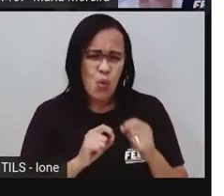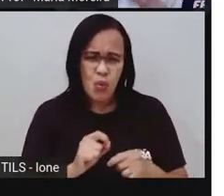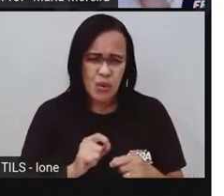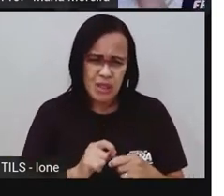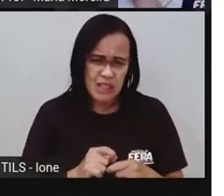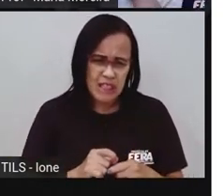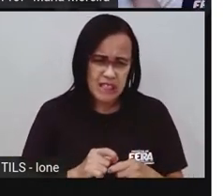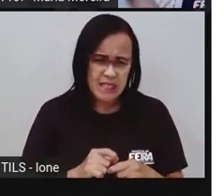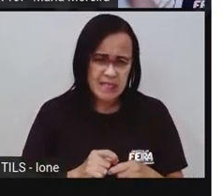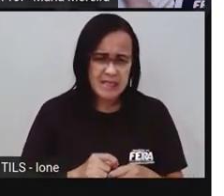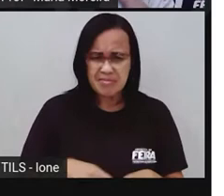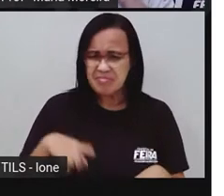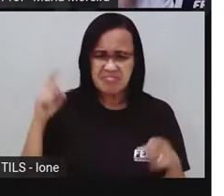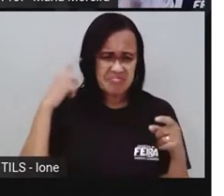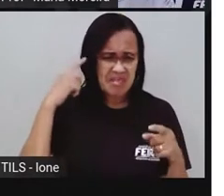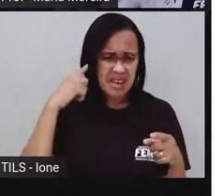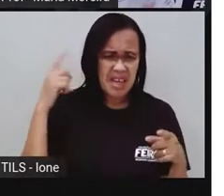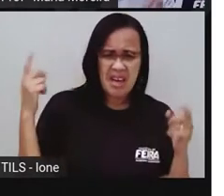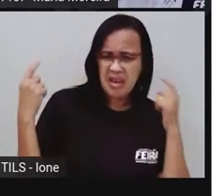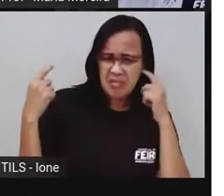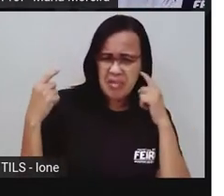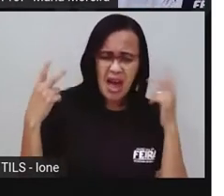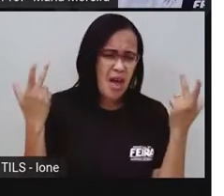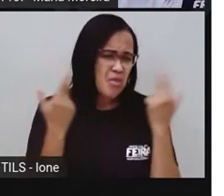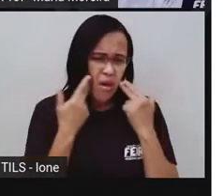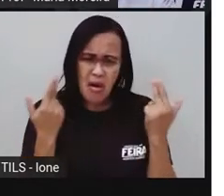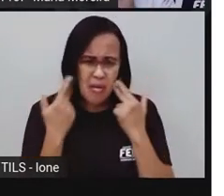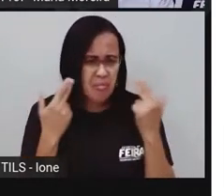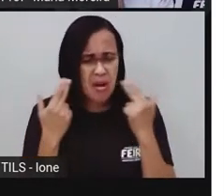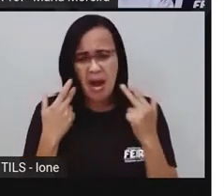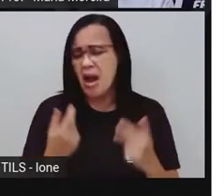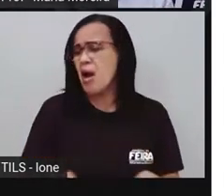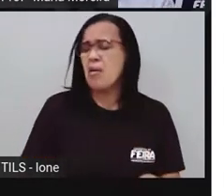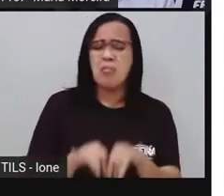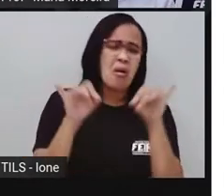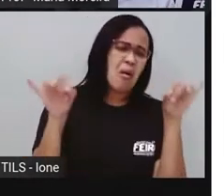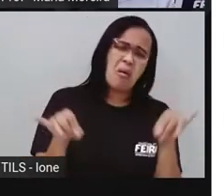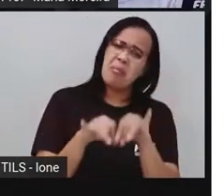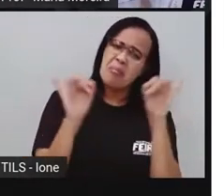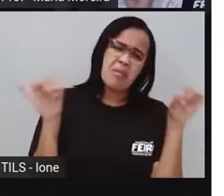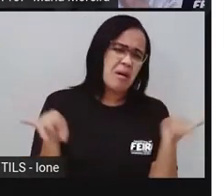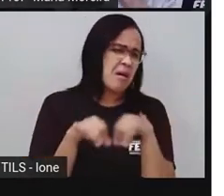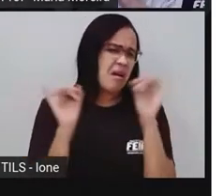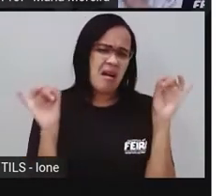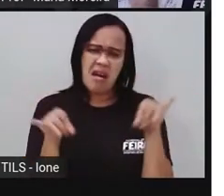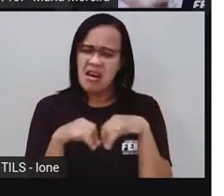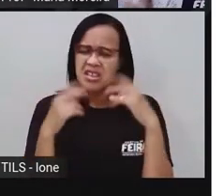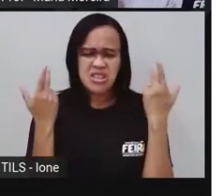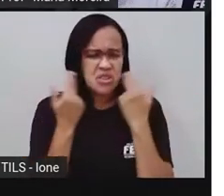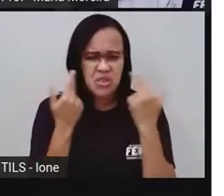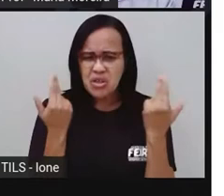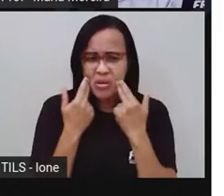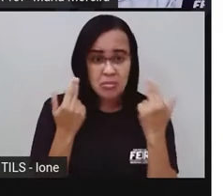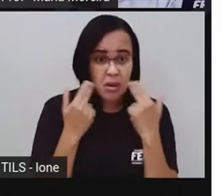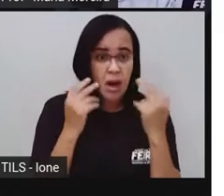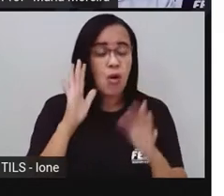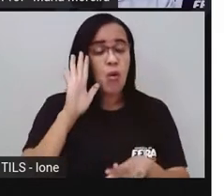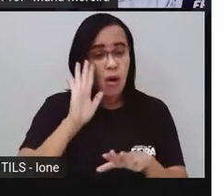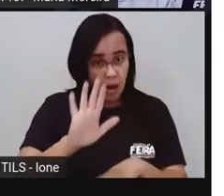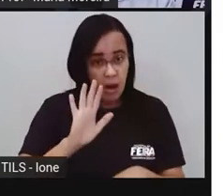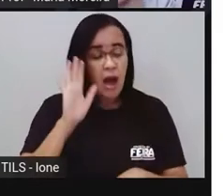despercebido principalmente com o uso do sonho lembra cara falou né quando eu estava lá na nossa aula de poluição sonora falou da